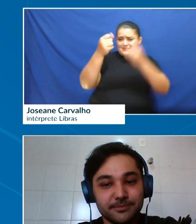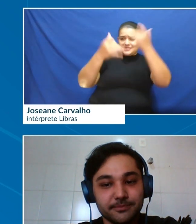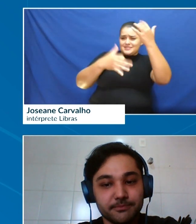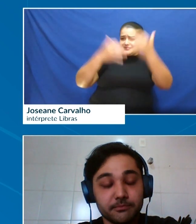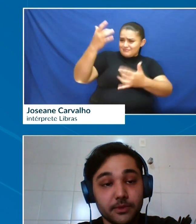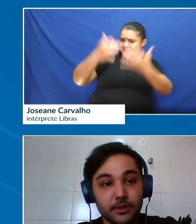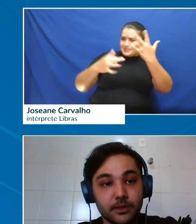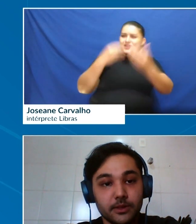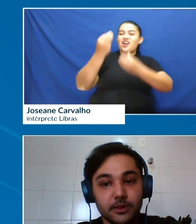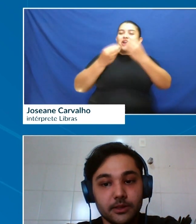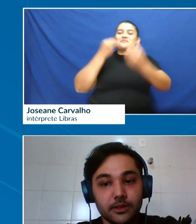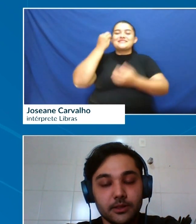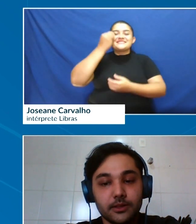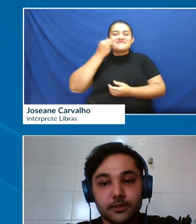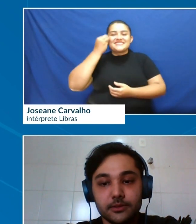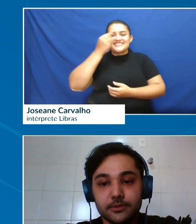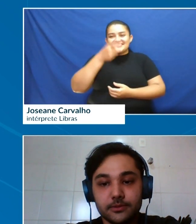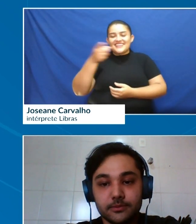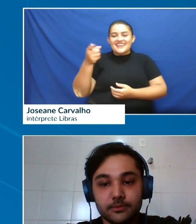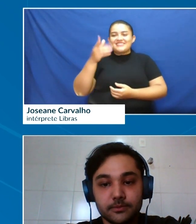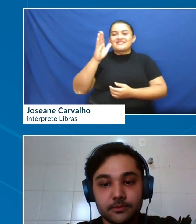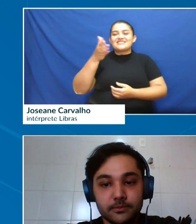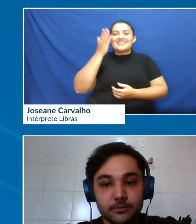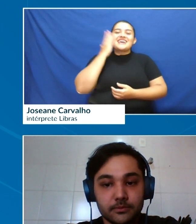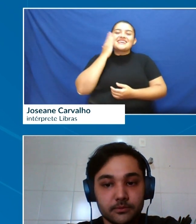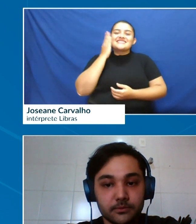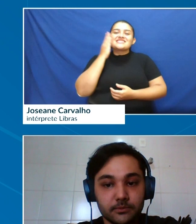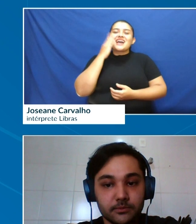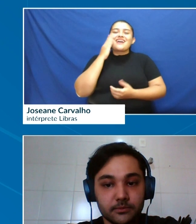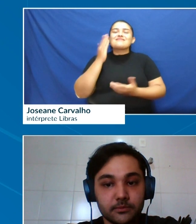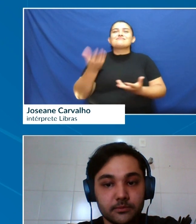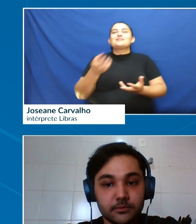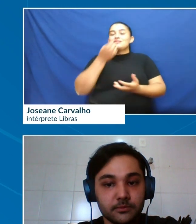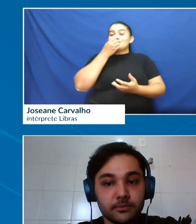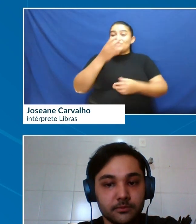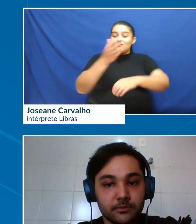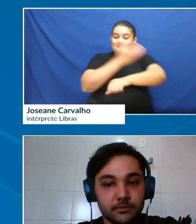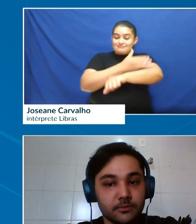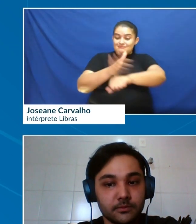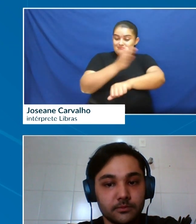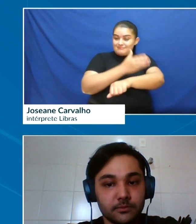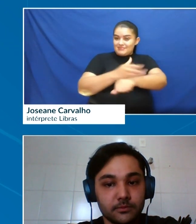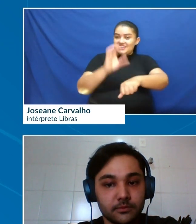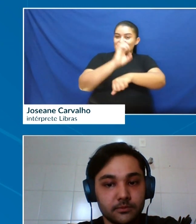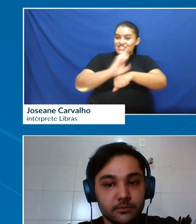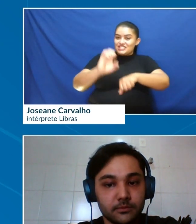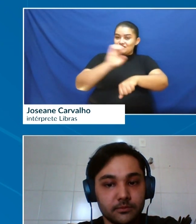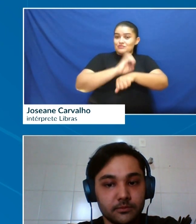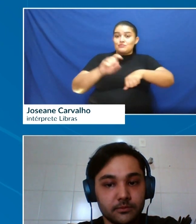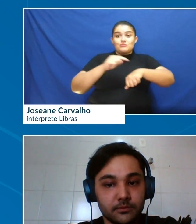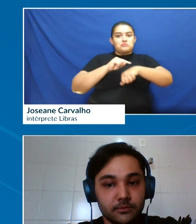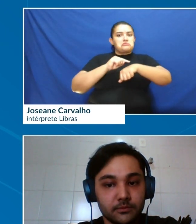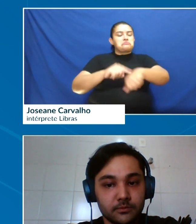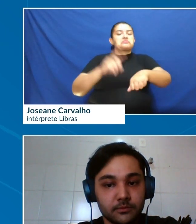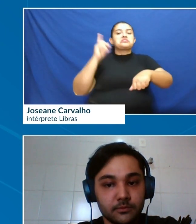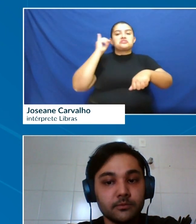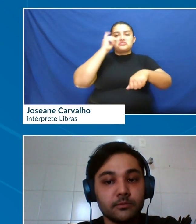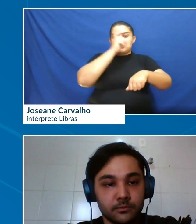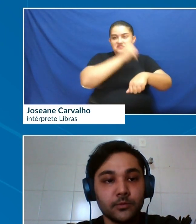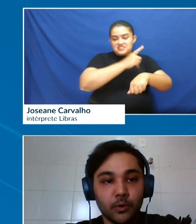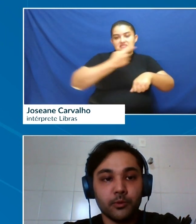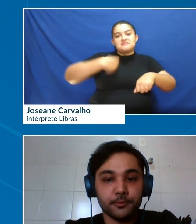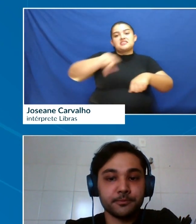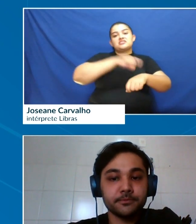experiência, assim, porque acaba que você entrou para uma parte prática em um momento que é bem fora do comum,